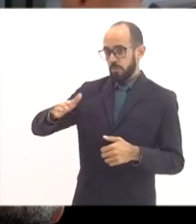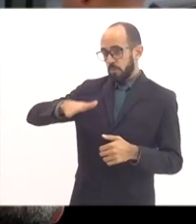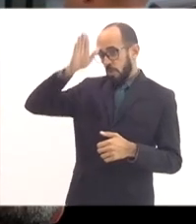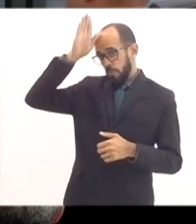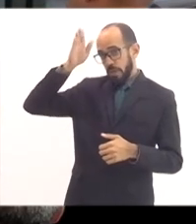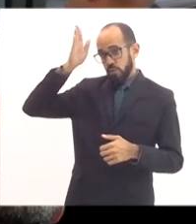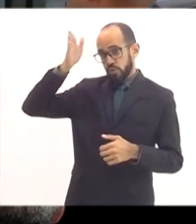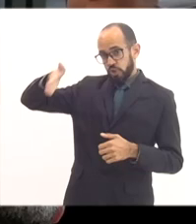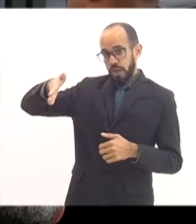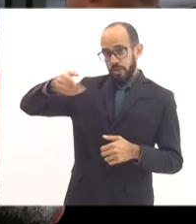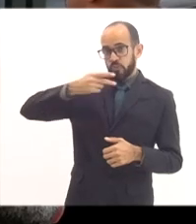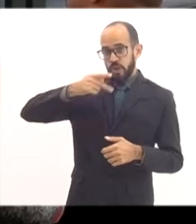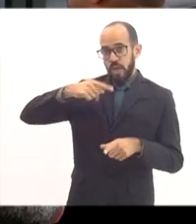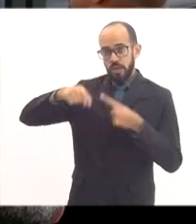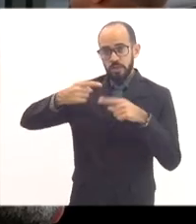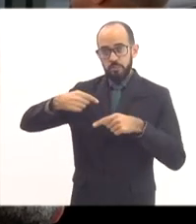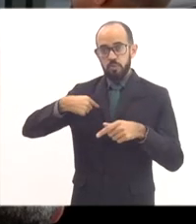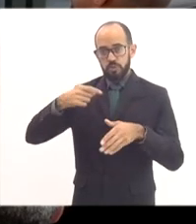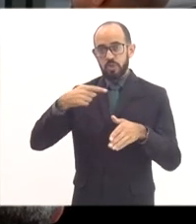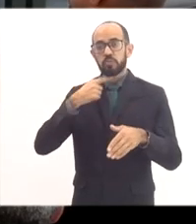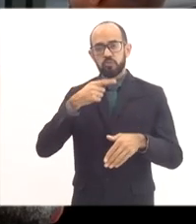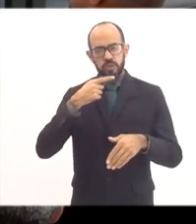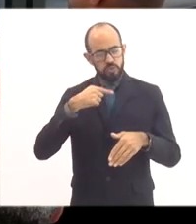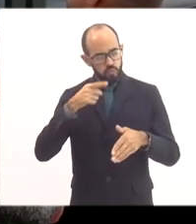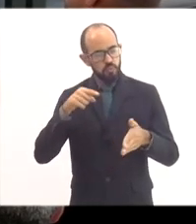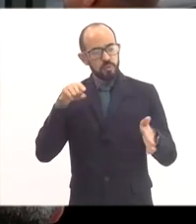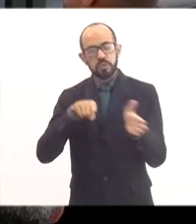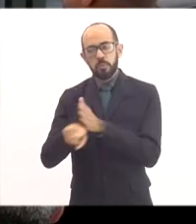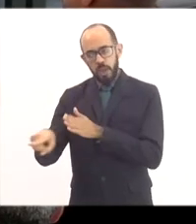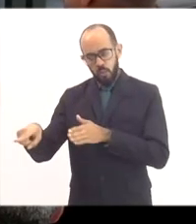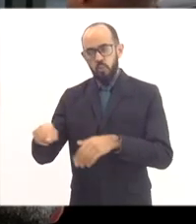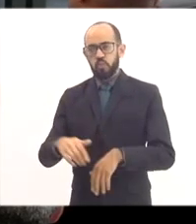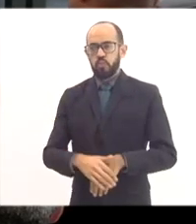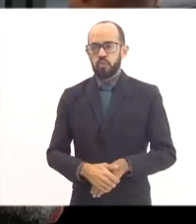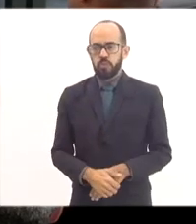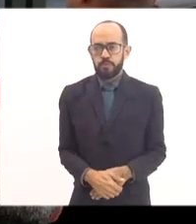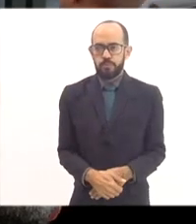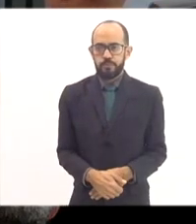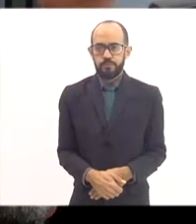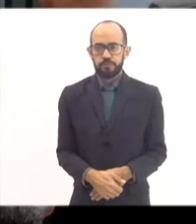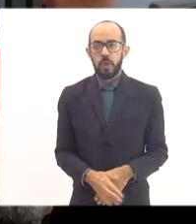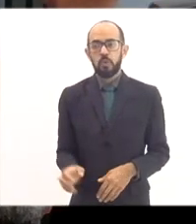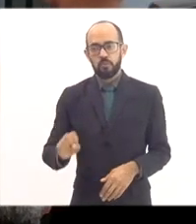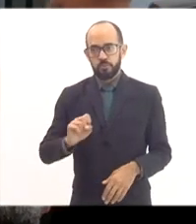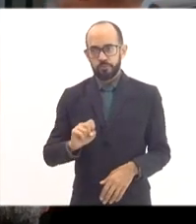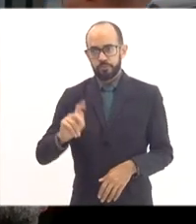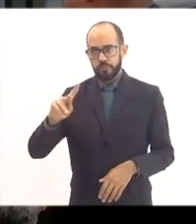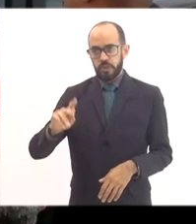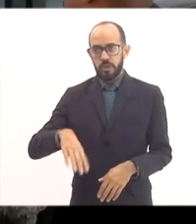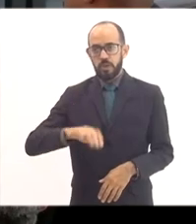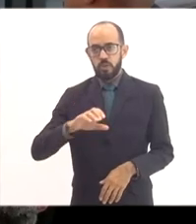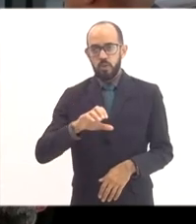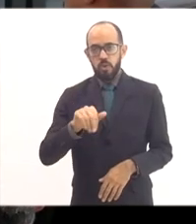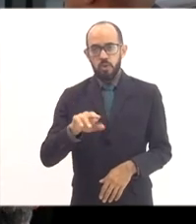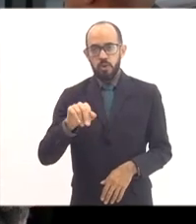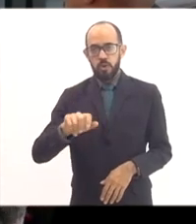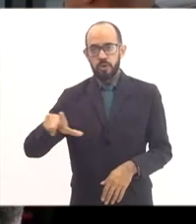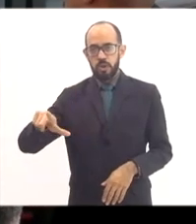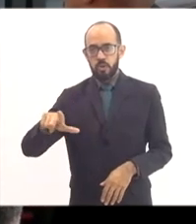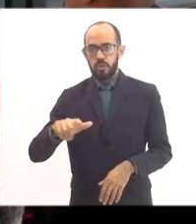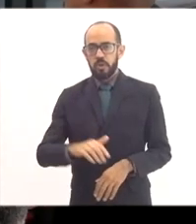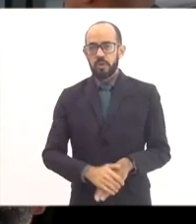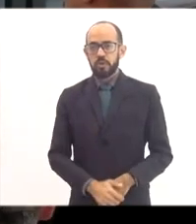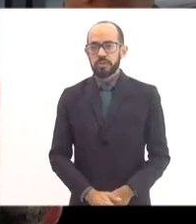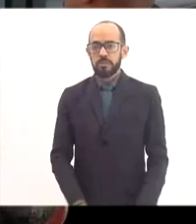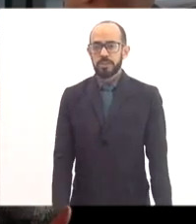Bombeiros e depois nós possamos fazer algumas indagações pontuais. Perfeito. Então, passar a palavra do Corpo de Bombeiros, como queiram, coronel. Quem fizer, fique